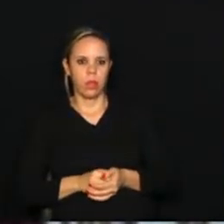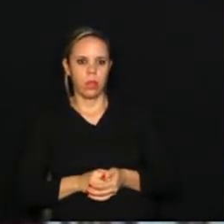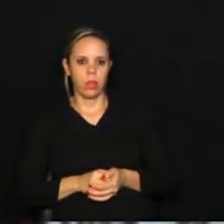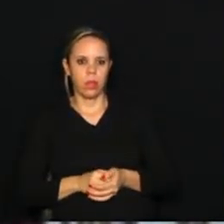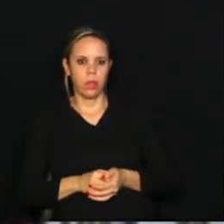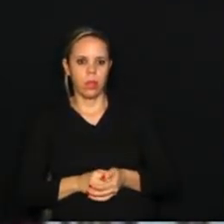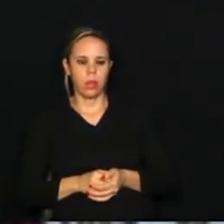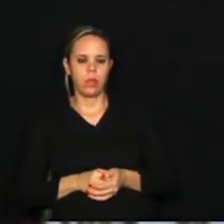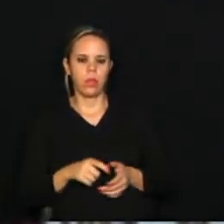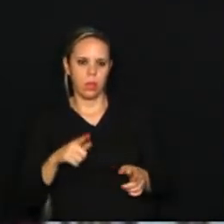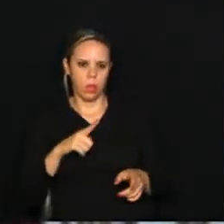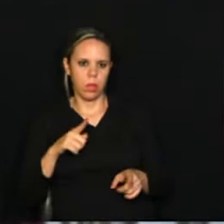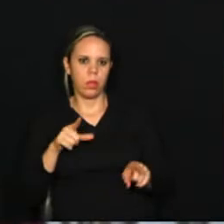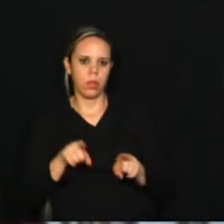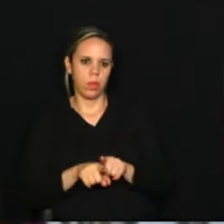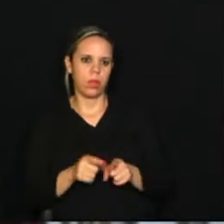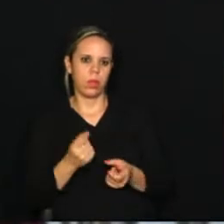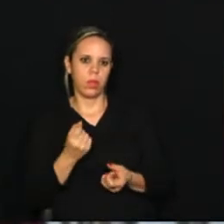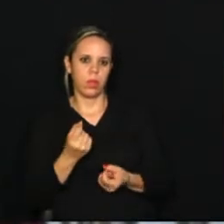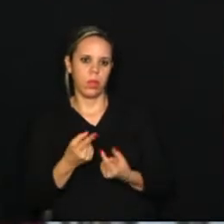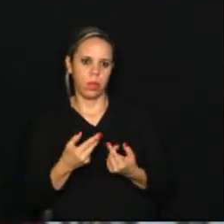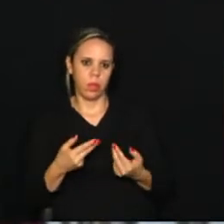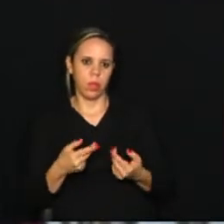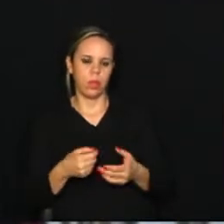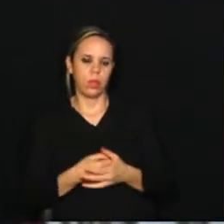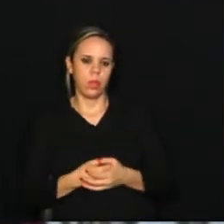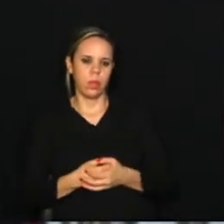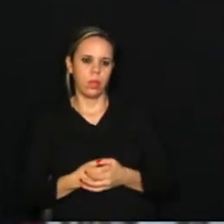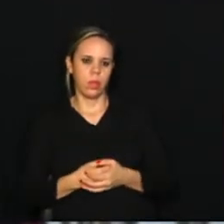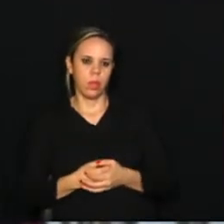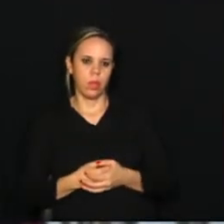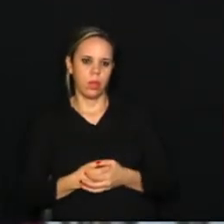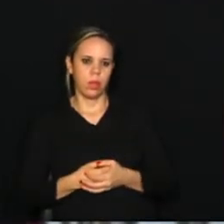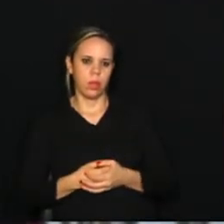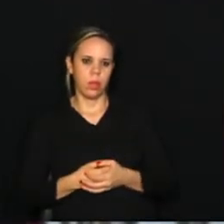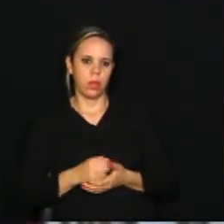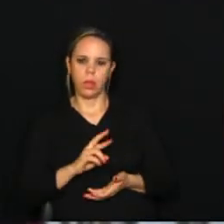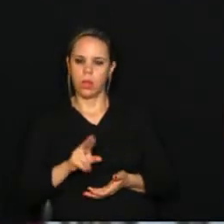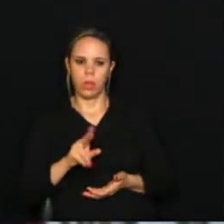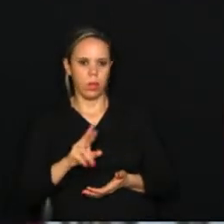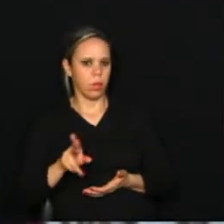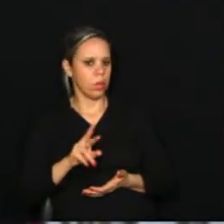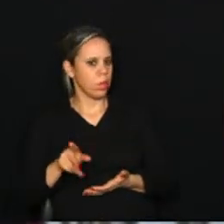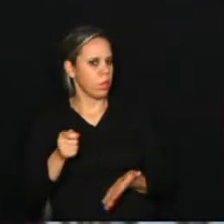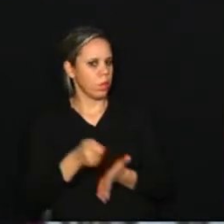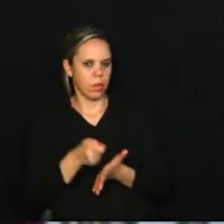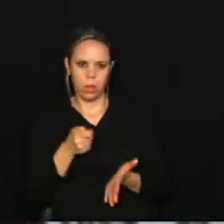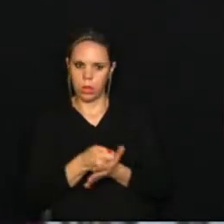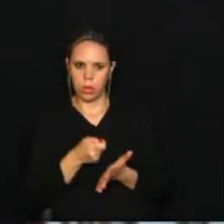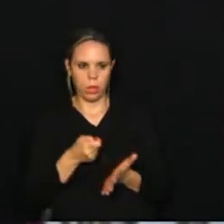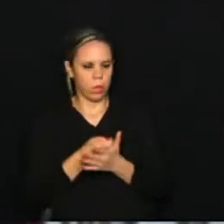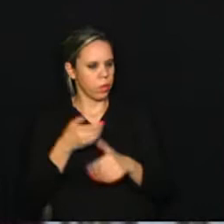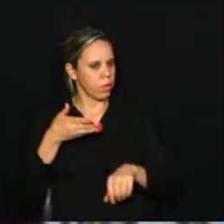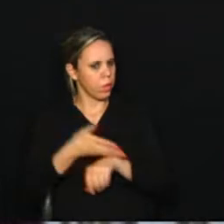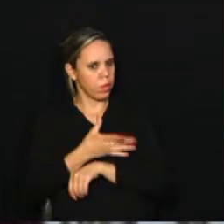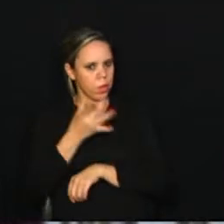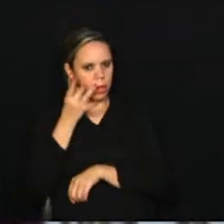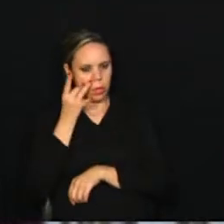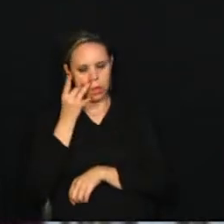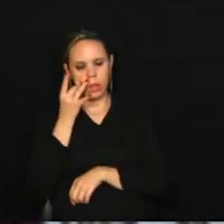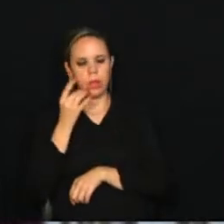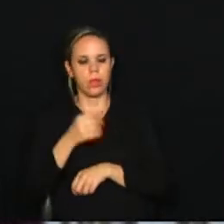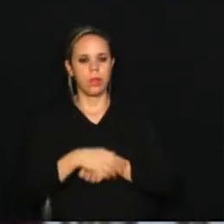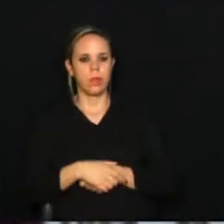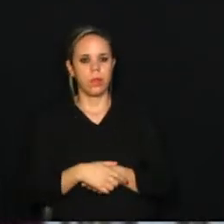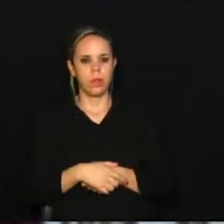Há uma determinação de não obrigatoriedade da frequência, uma